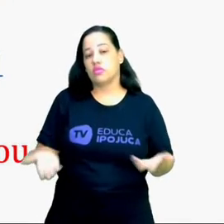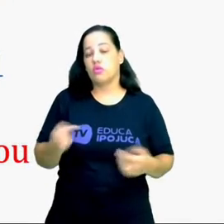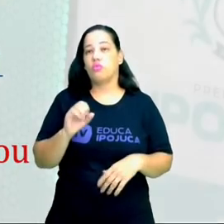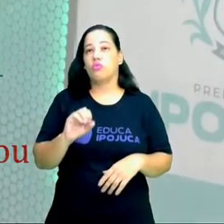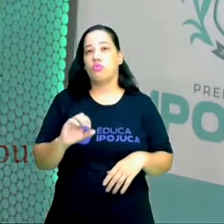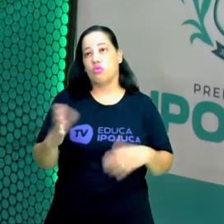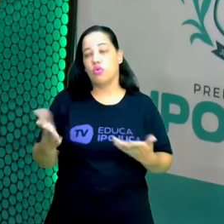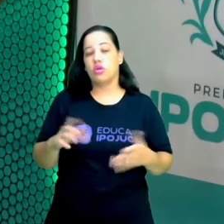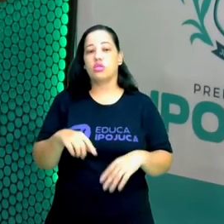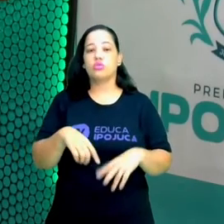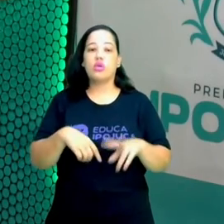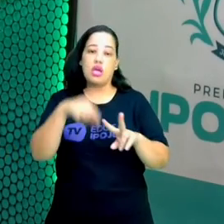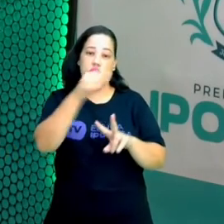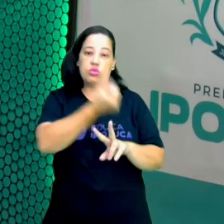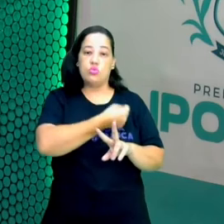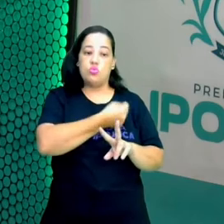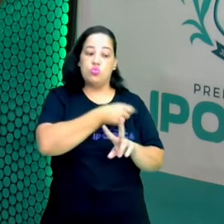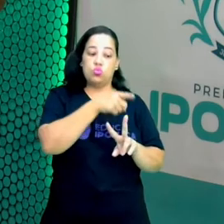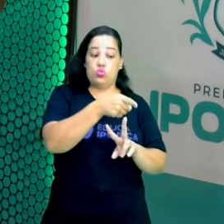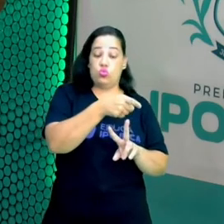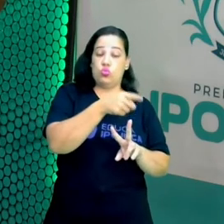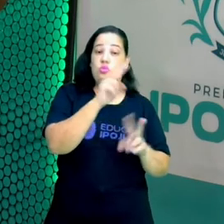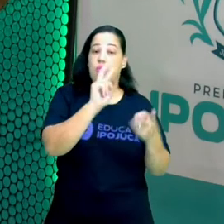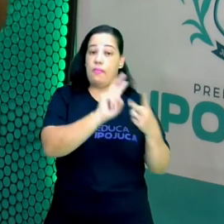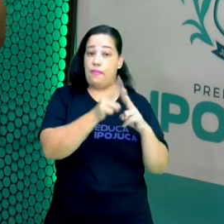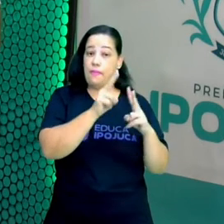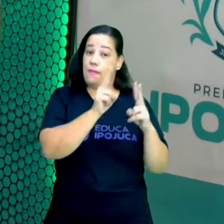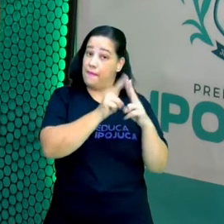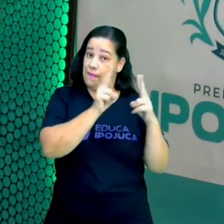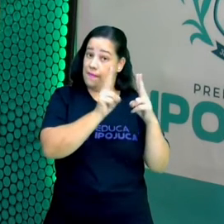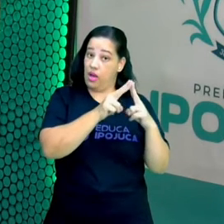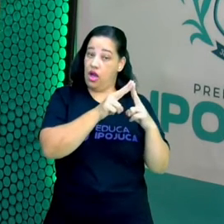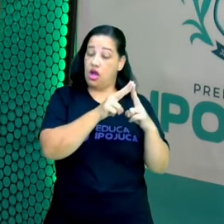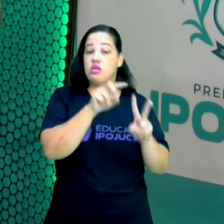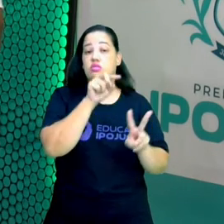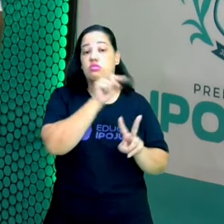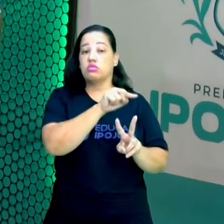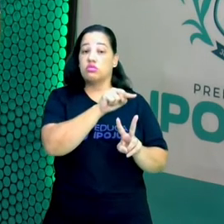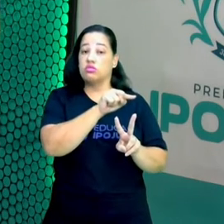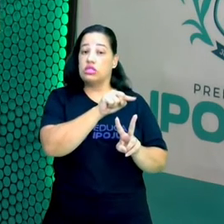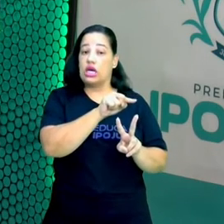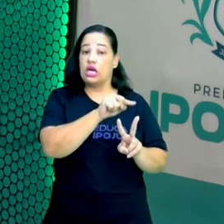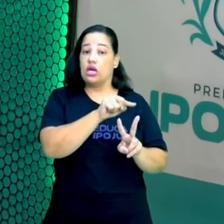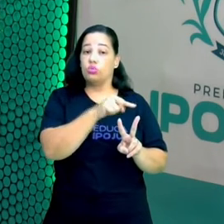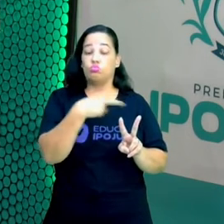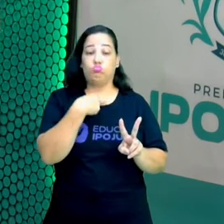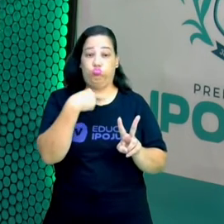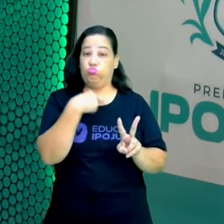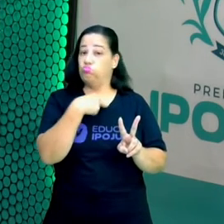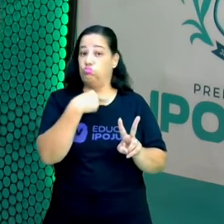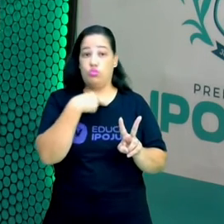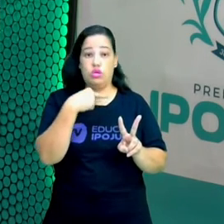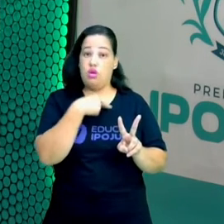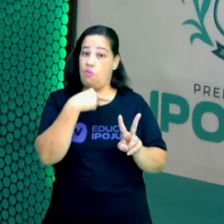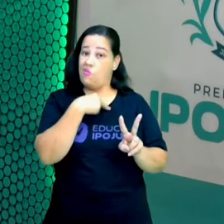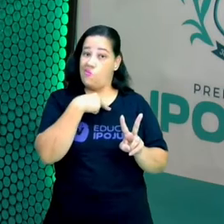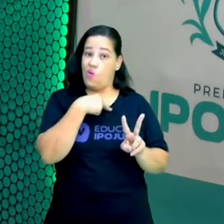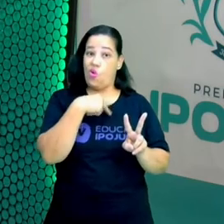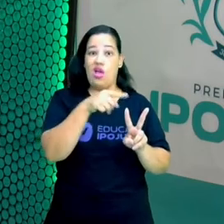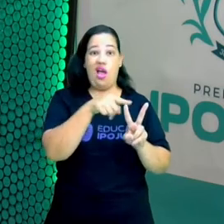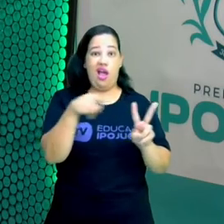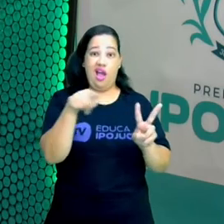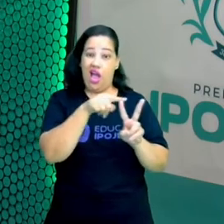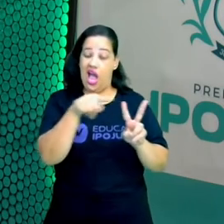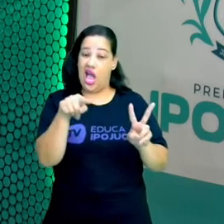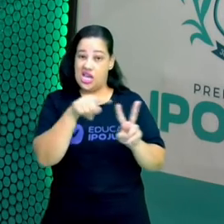o índice for um número par, não admite raiz real,